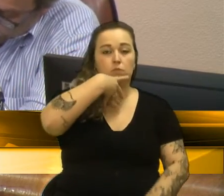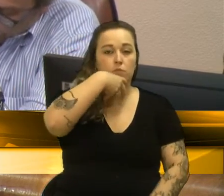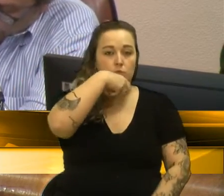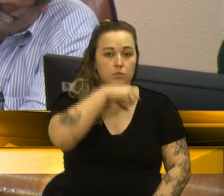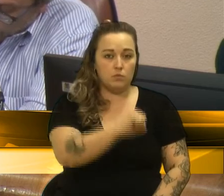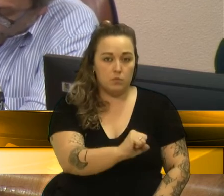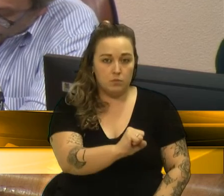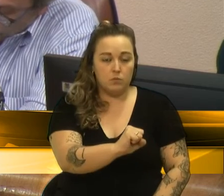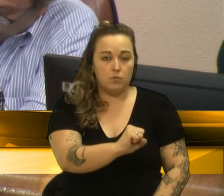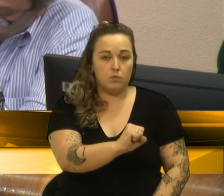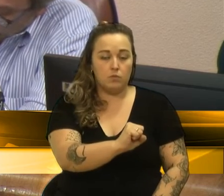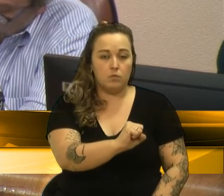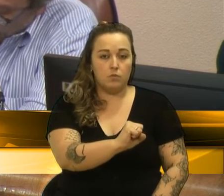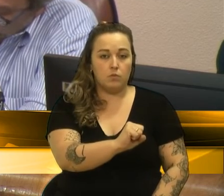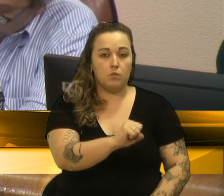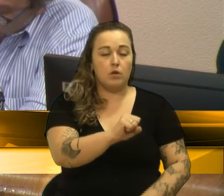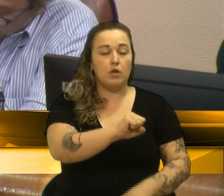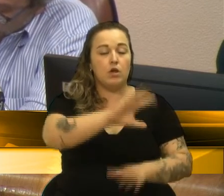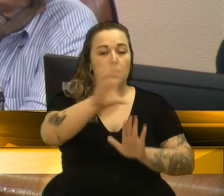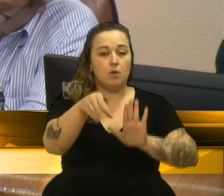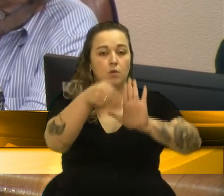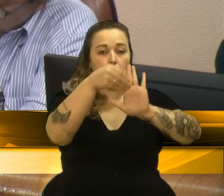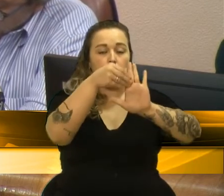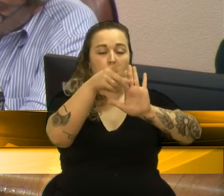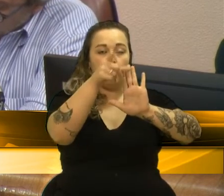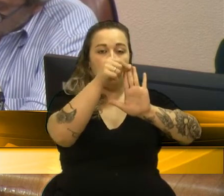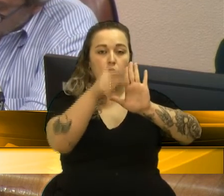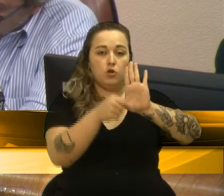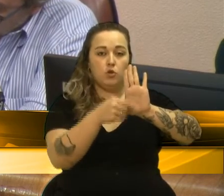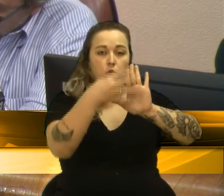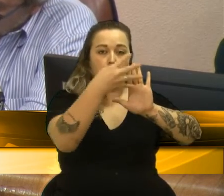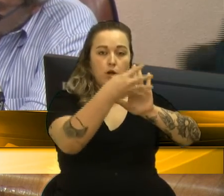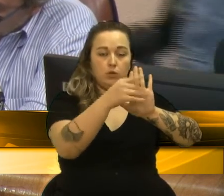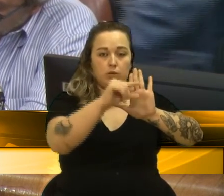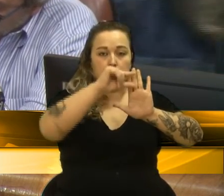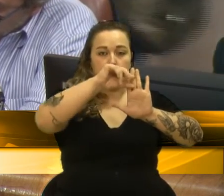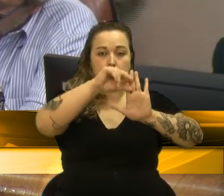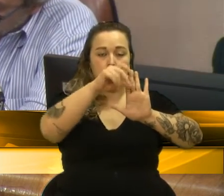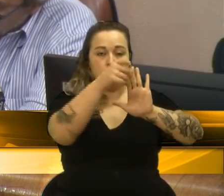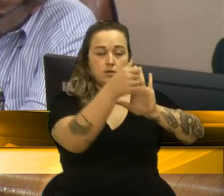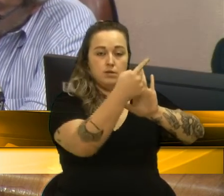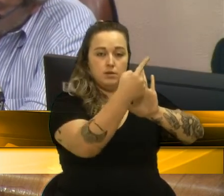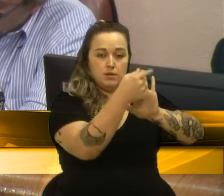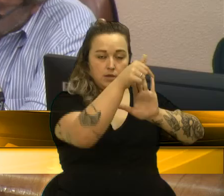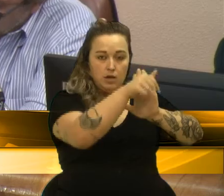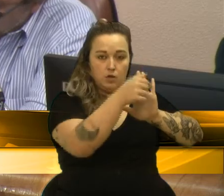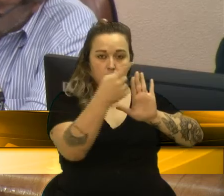capuchinhos, com fulcro no artigo 4º, incisos 7º e 10º do Decreto-Lei